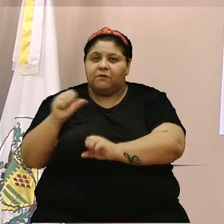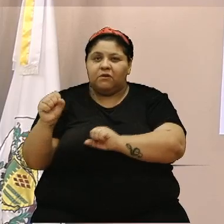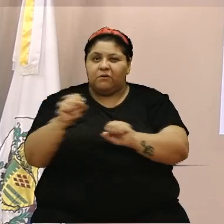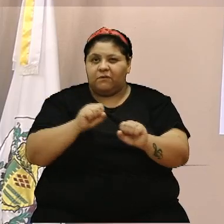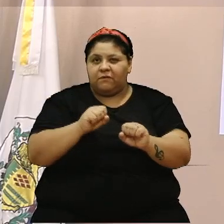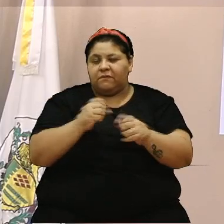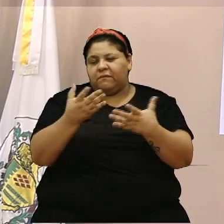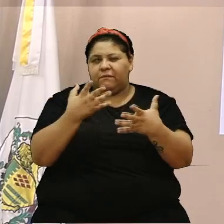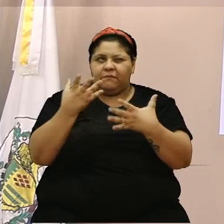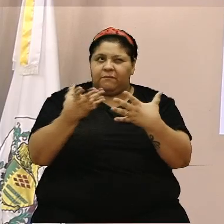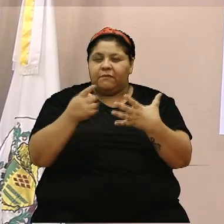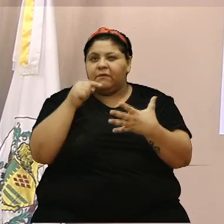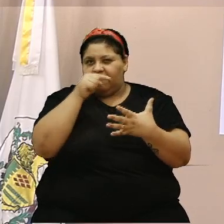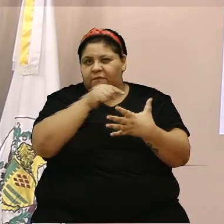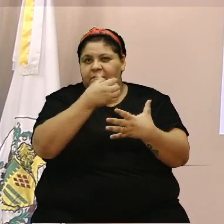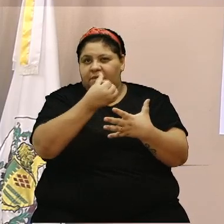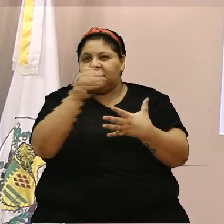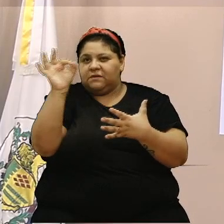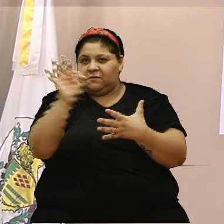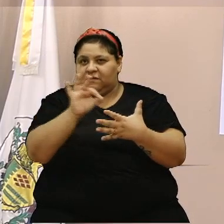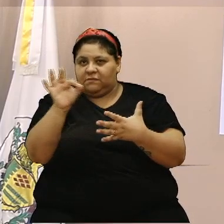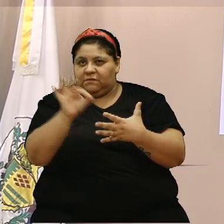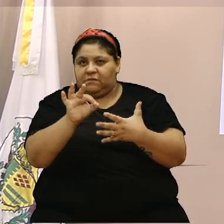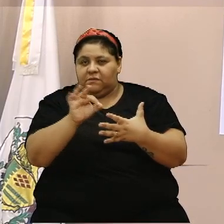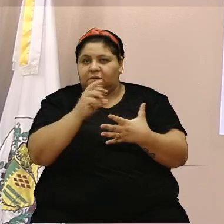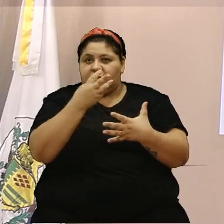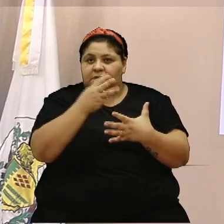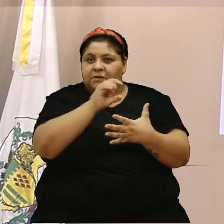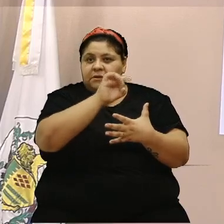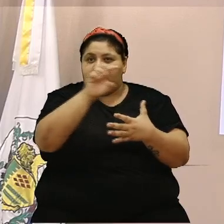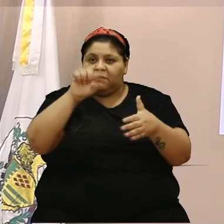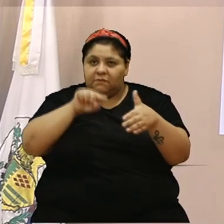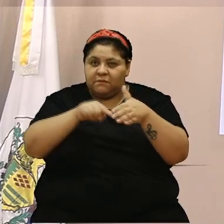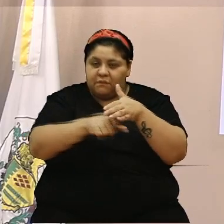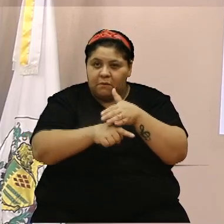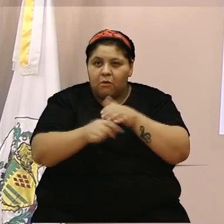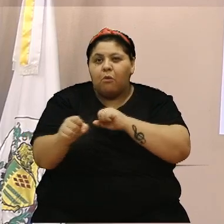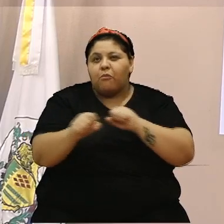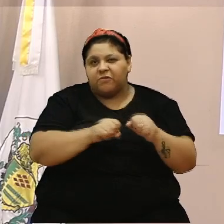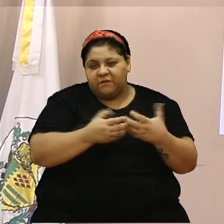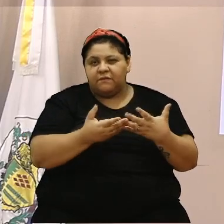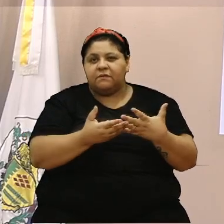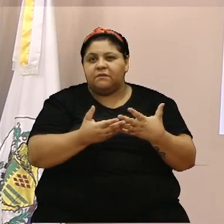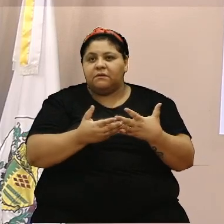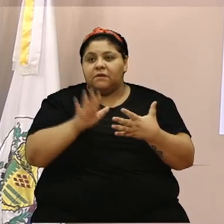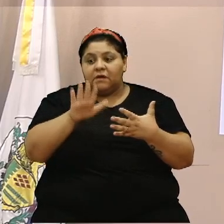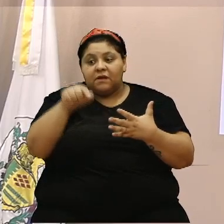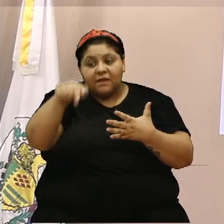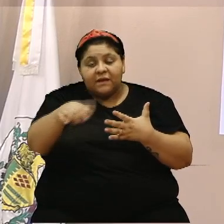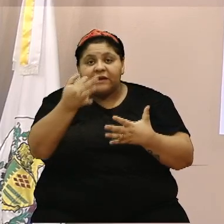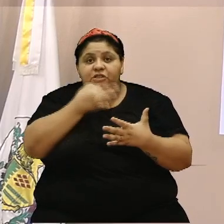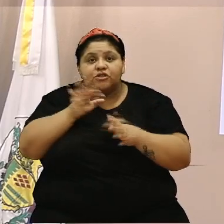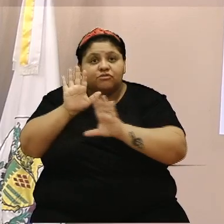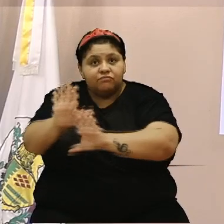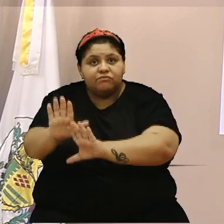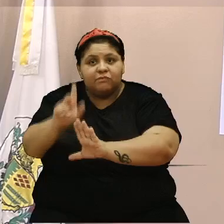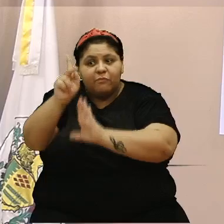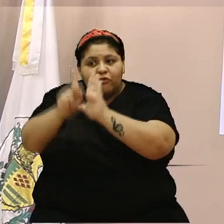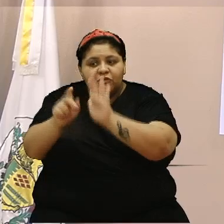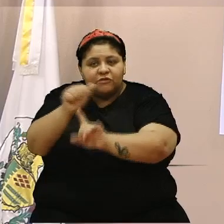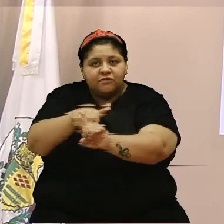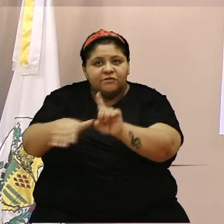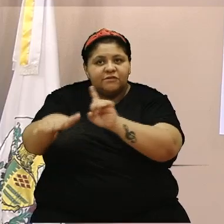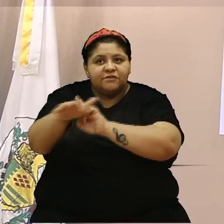então, se fosse, né, esse 6%, 3 para cada um dos fundos, a gente poderia ter deixado em Caxias para projetos sociais que a